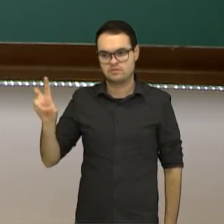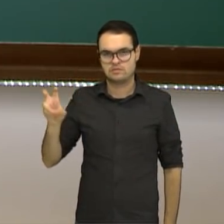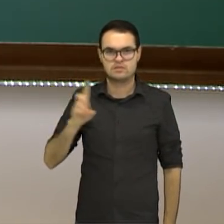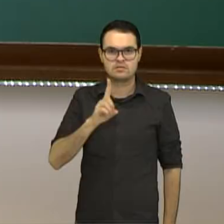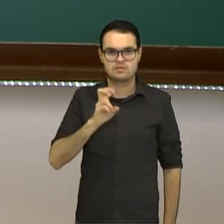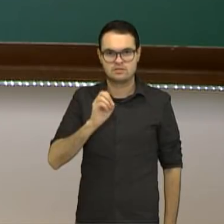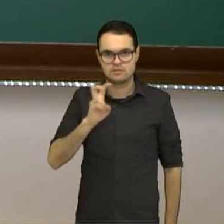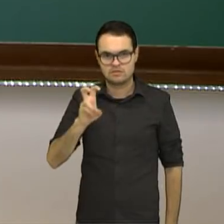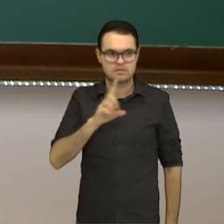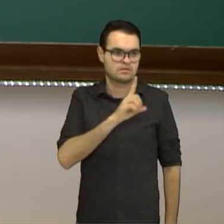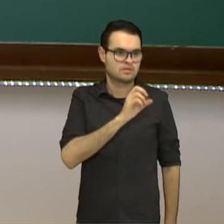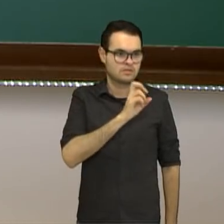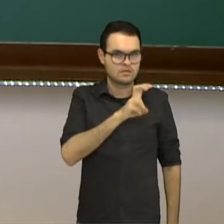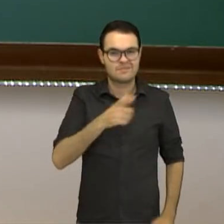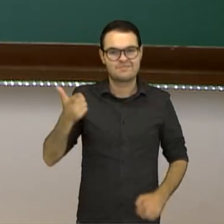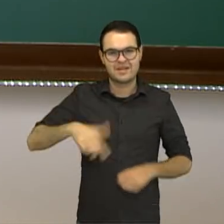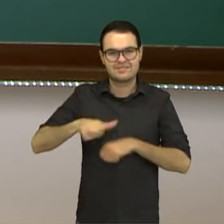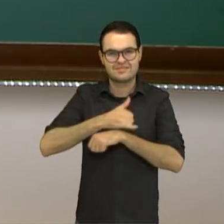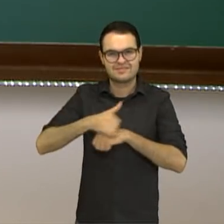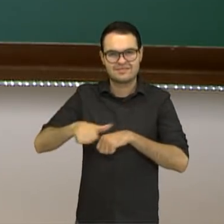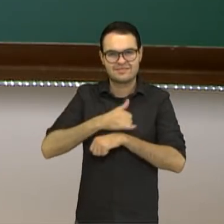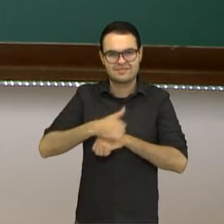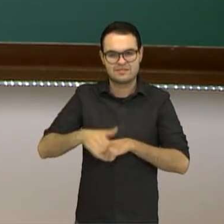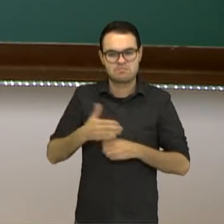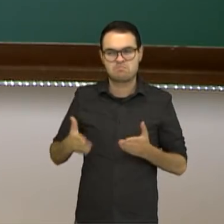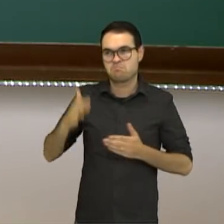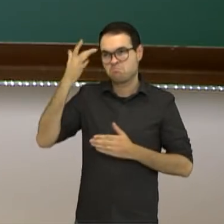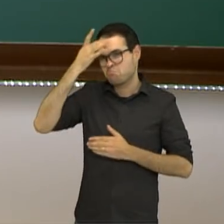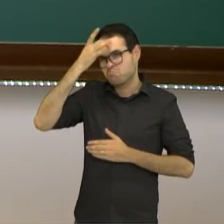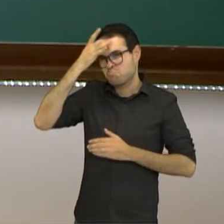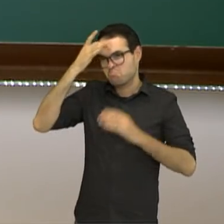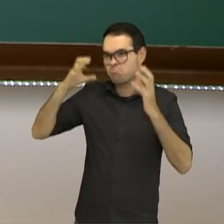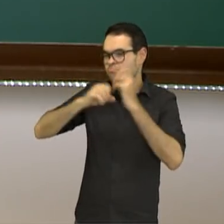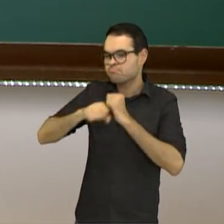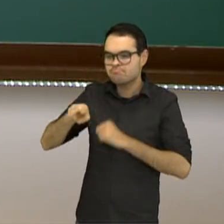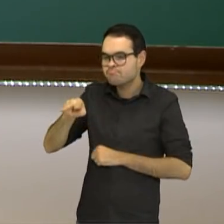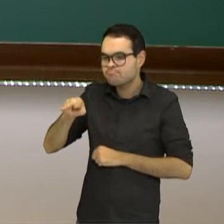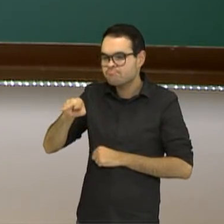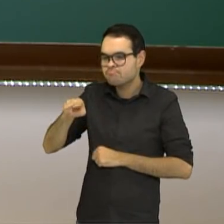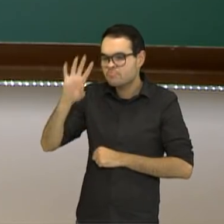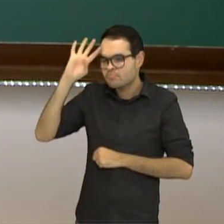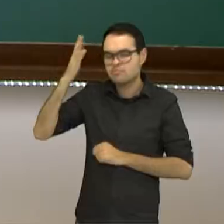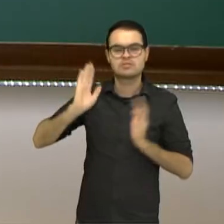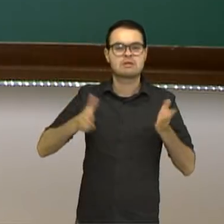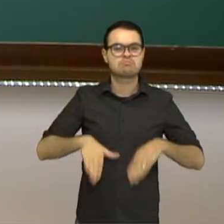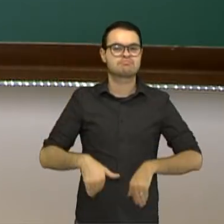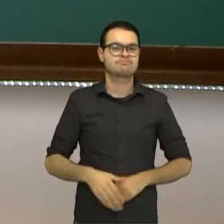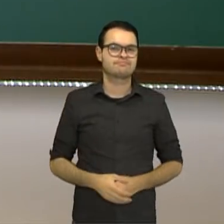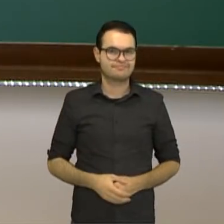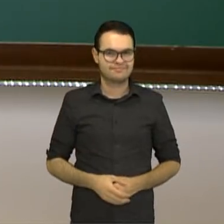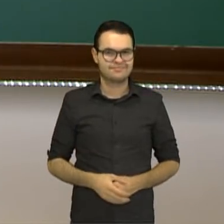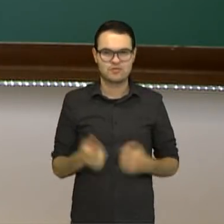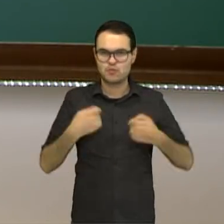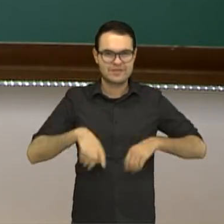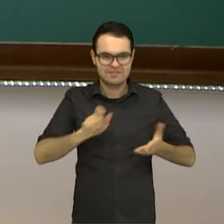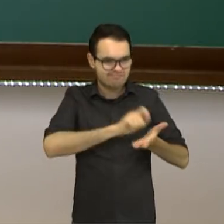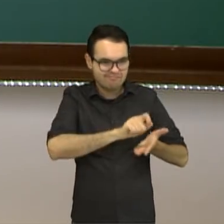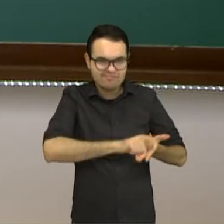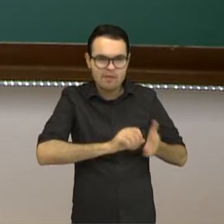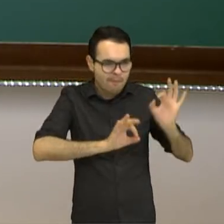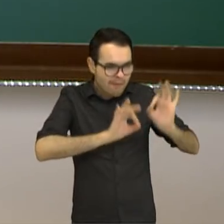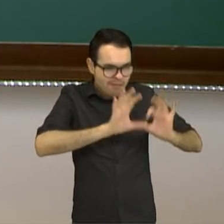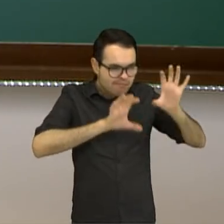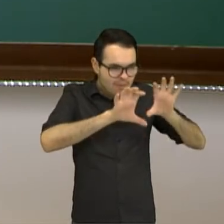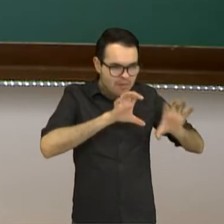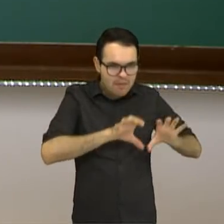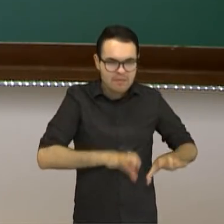de cálculo mental. Sem uma divisão resolvida por cálculo mental, sem precisar montar o algoritmo, certo? Então vai dar 105